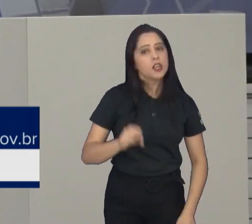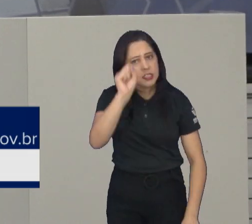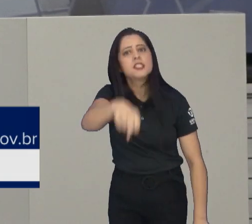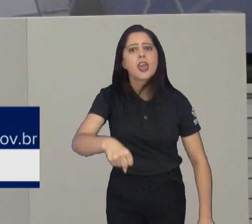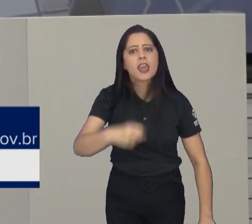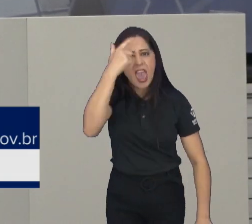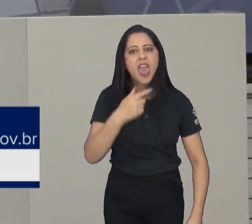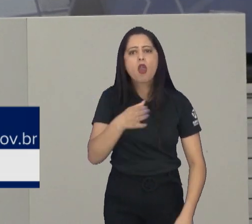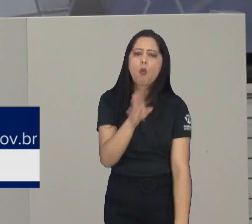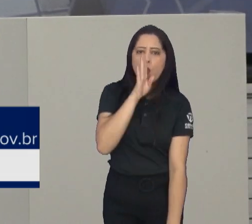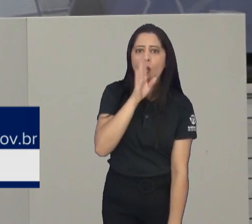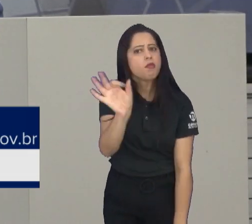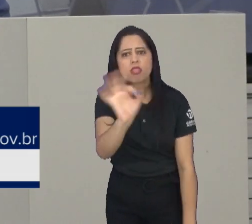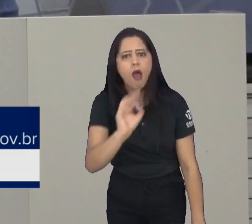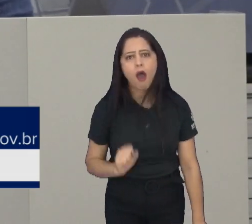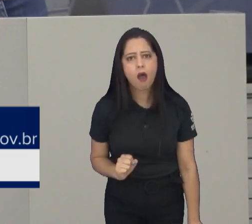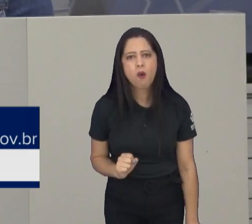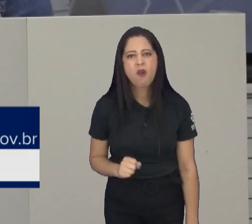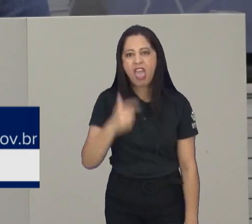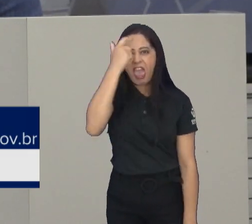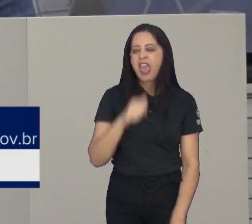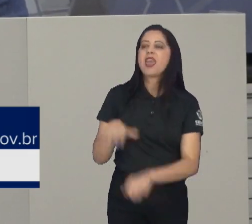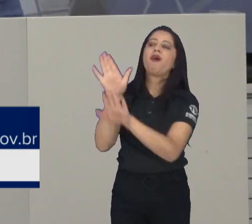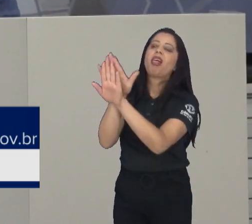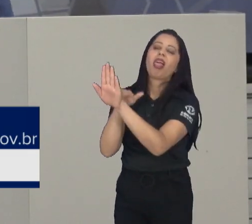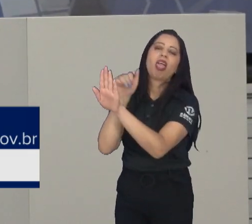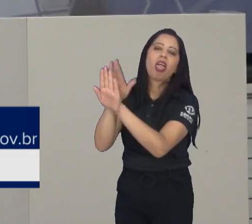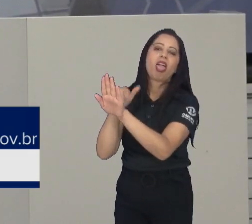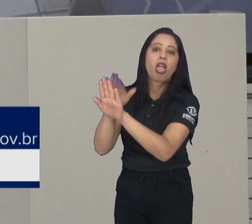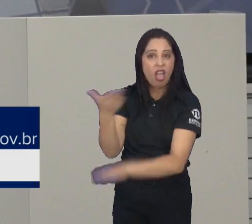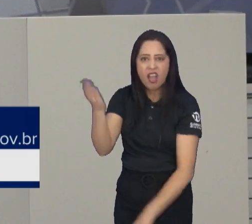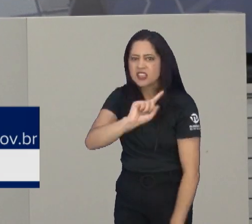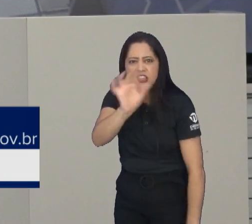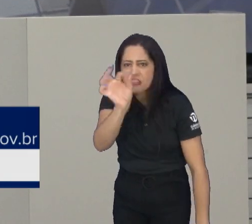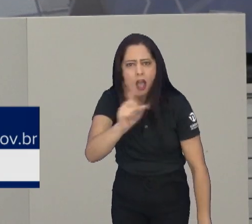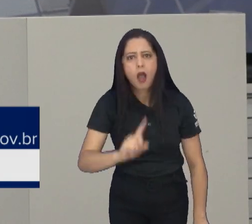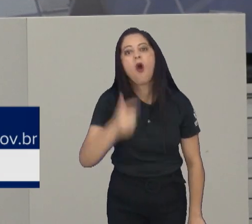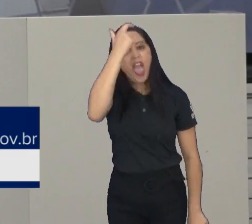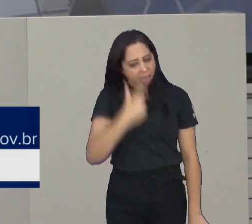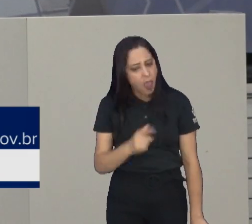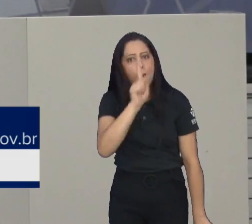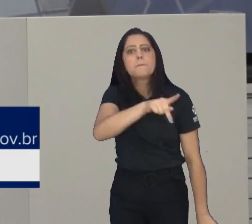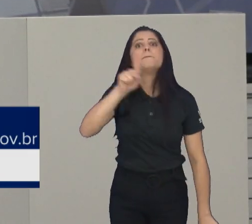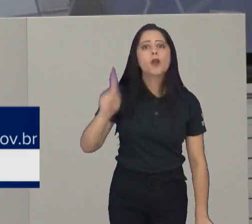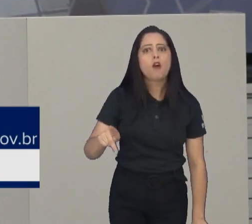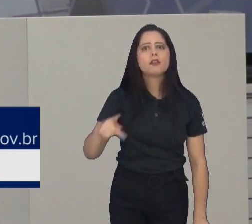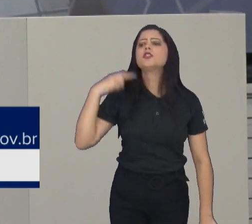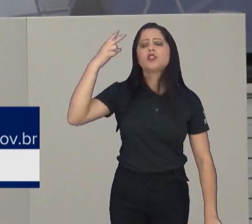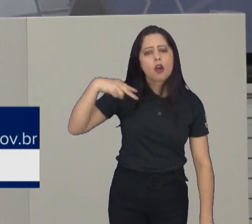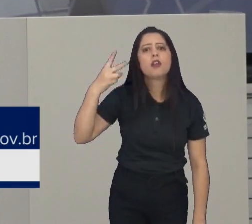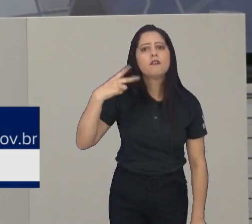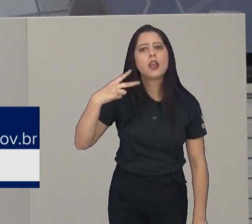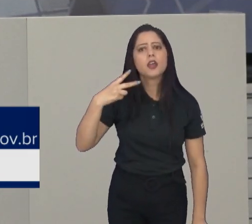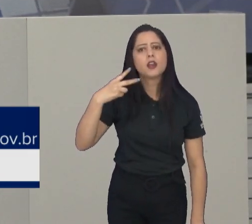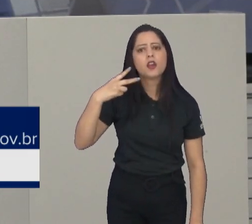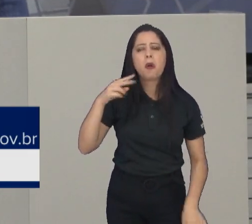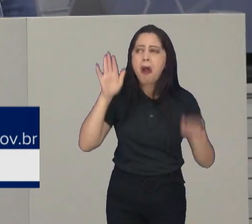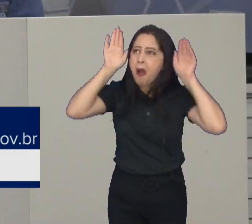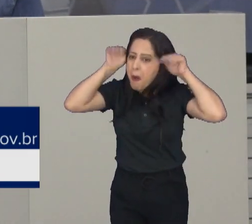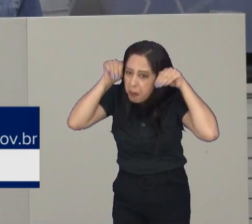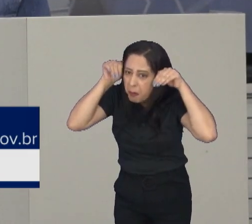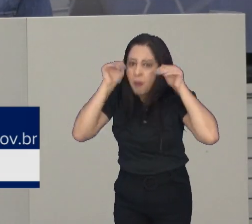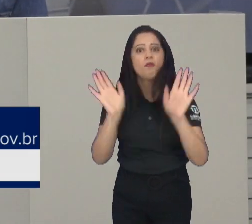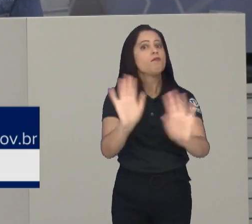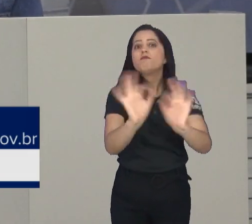se cala e não passa pano para o prefeito. Aqui tem uma professora e vereadora que não diz amém